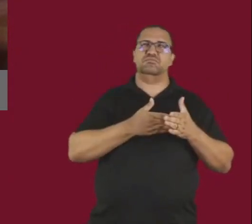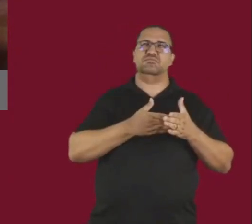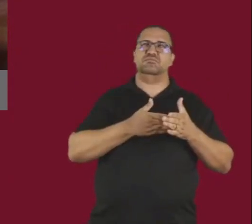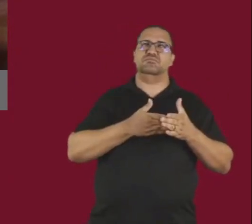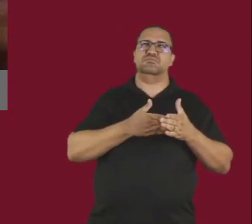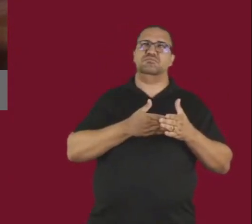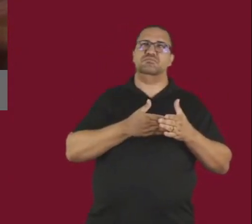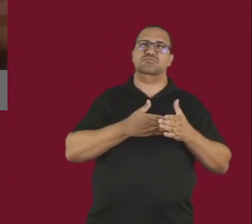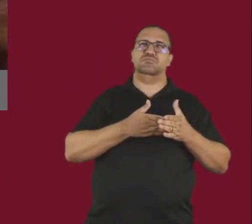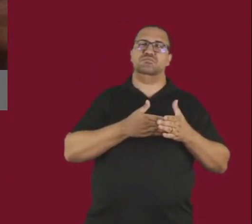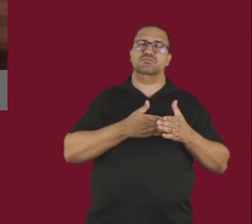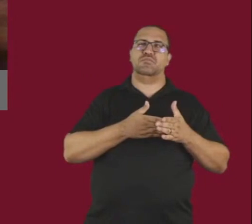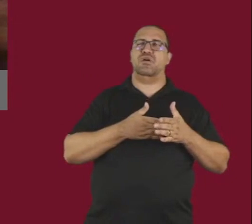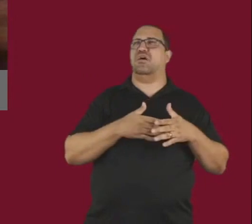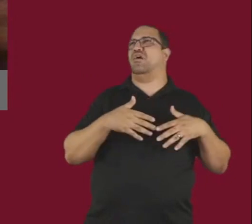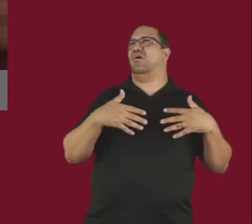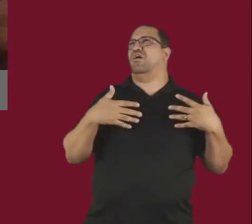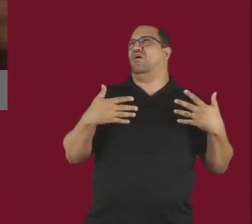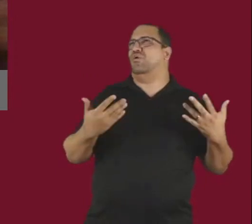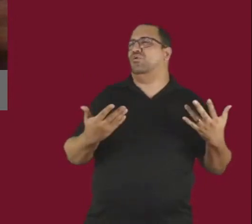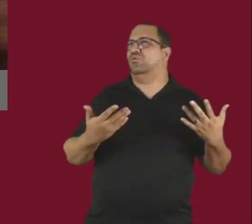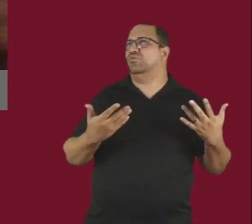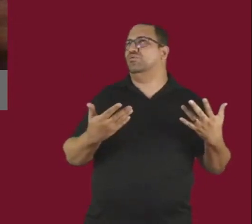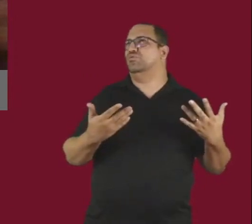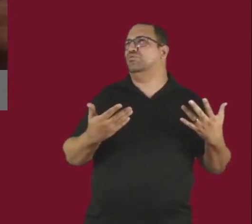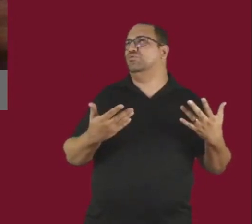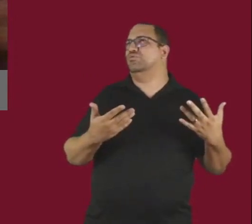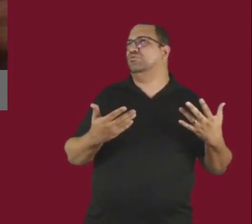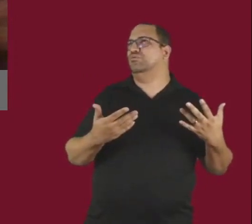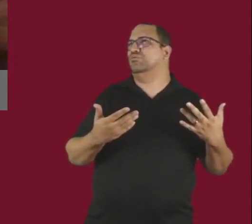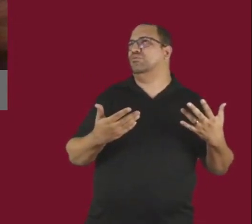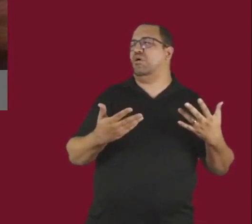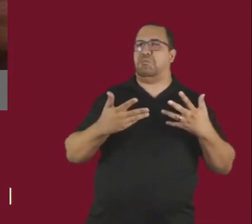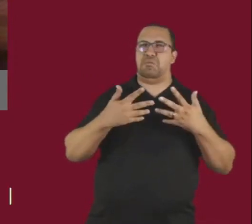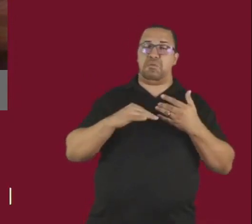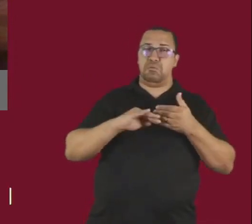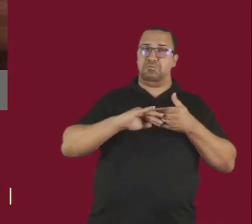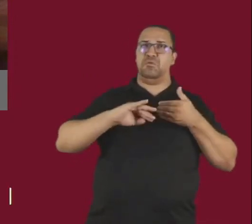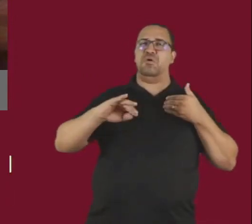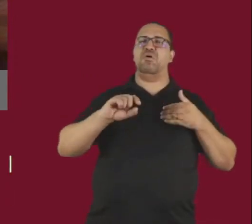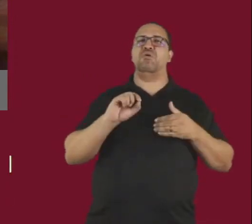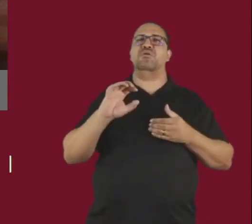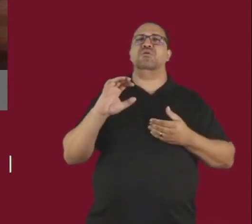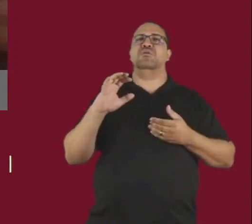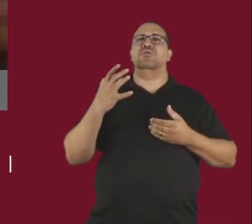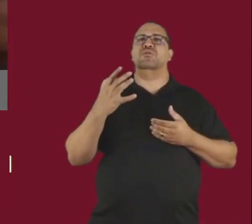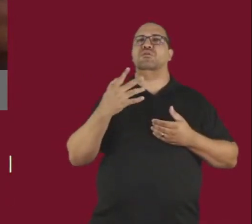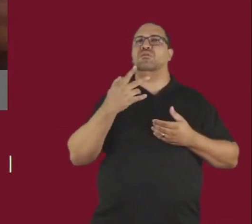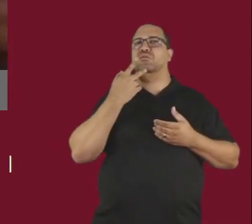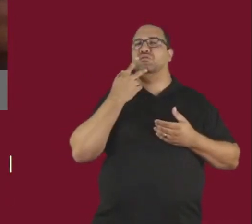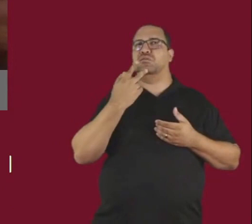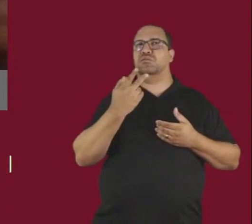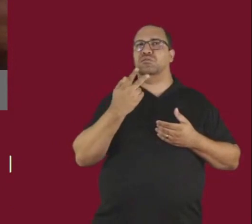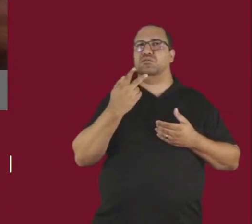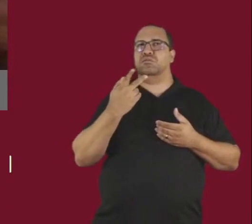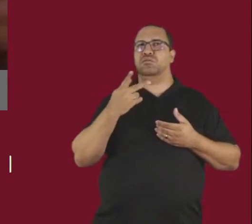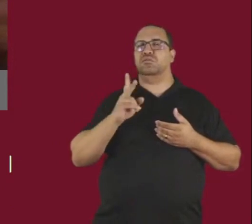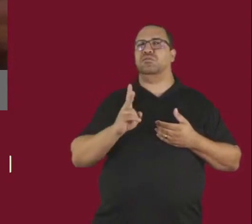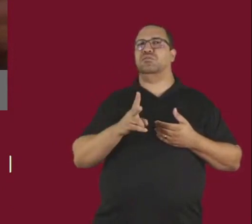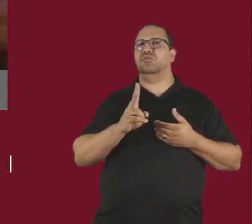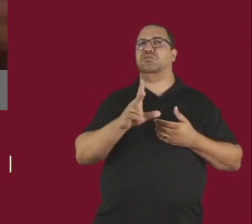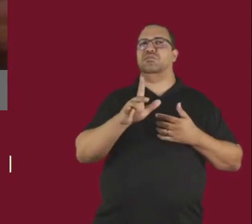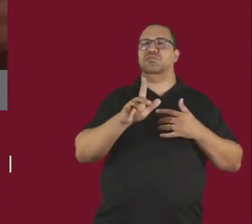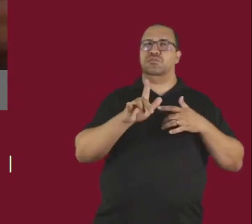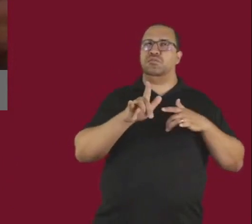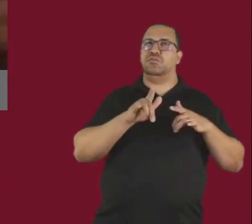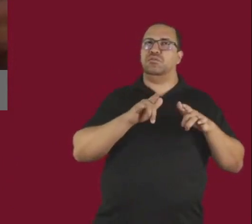Não é possível se omitir diante do que está acontecendo. O que eu faço, e eu sempre trabalhei